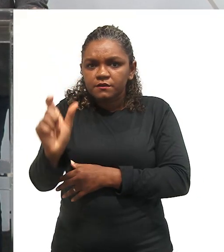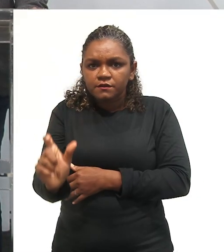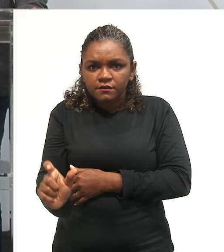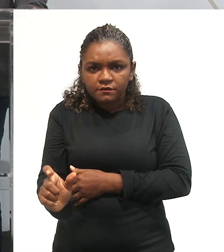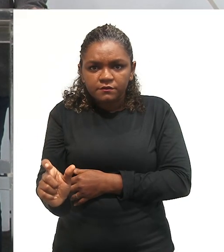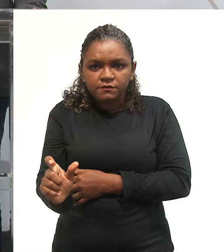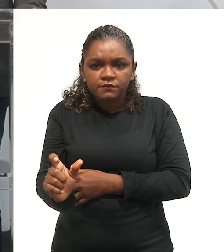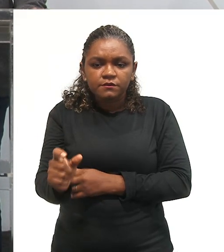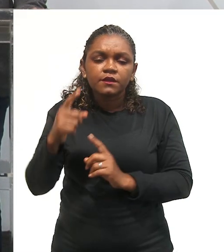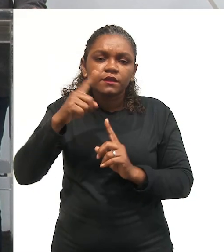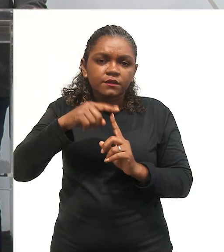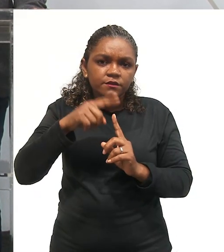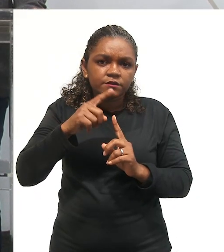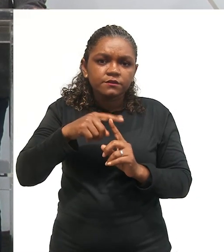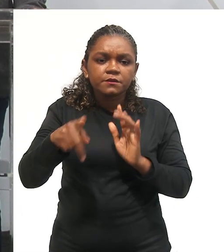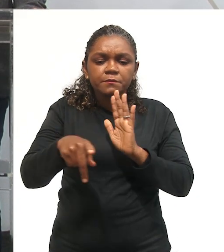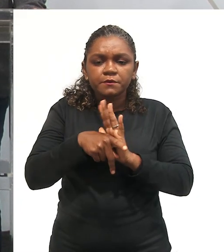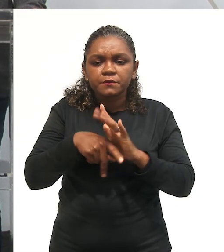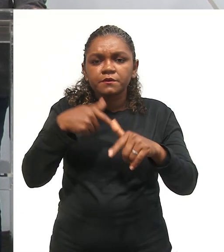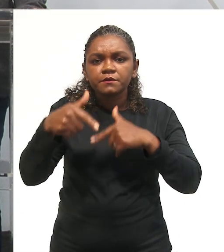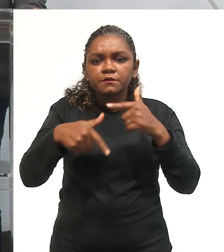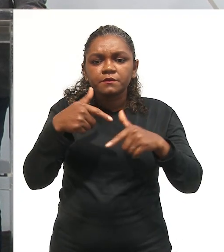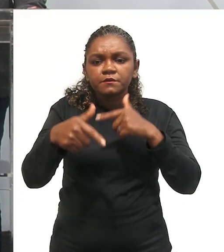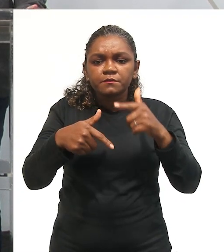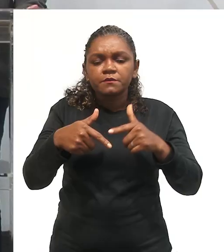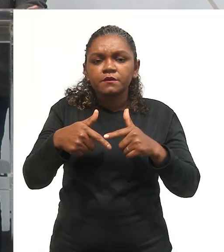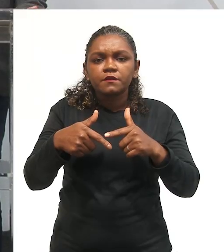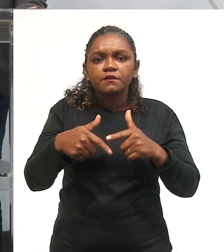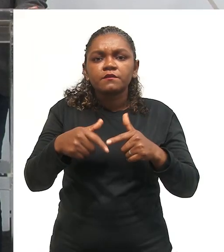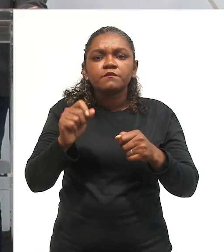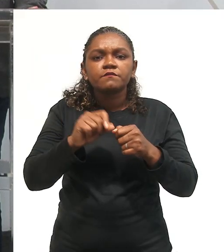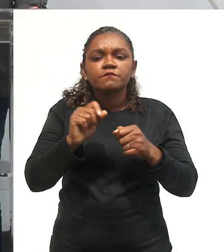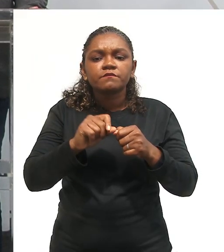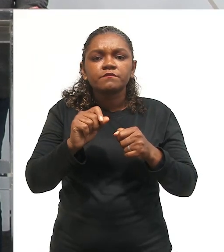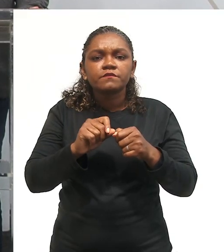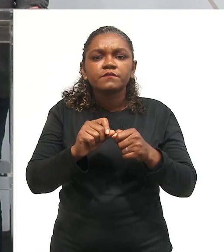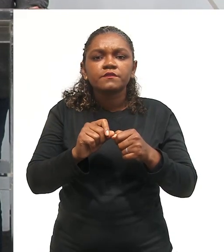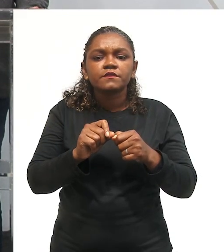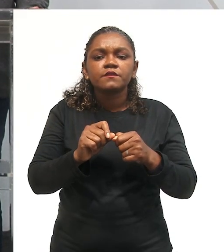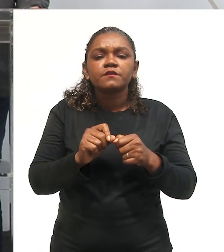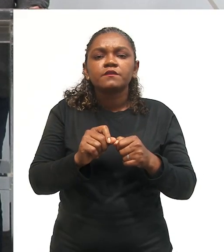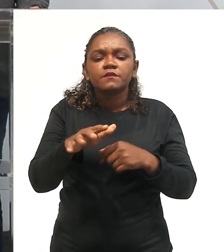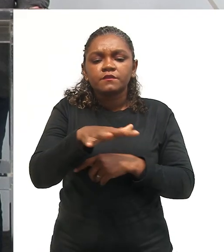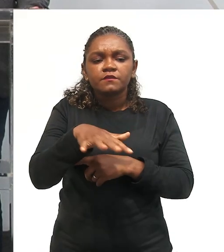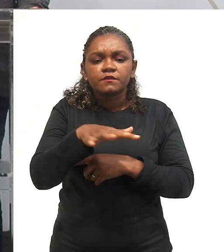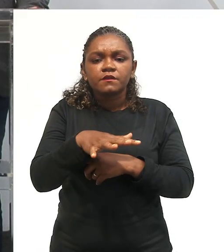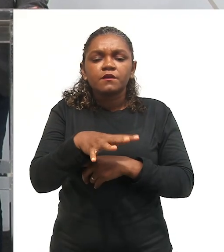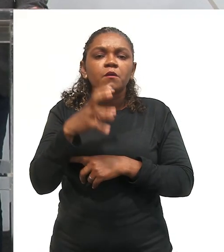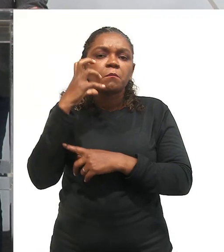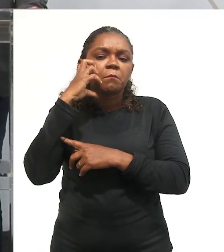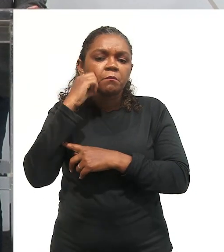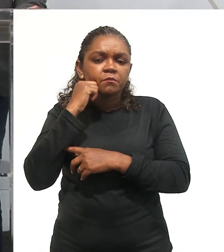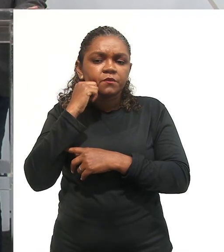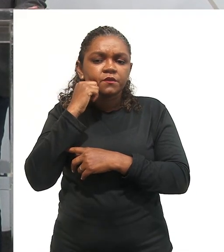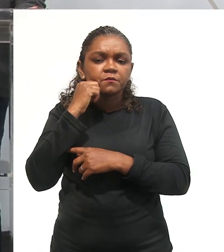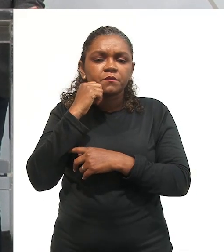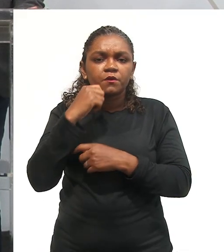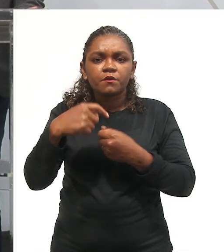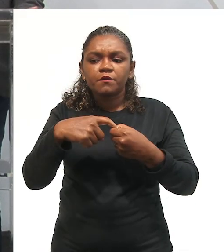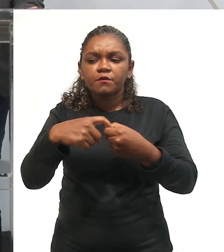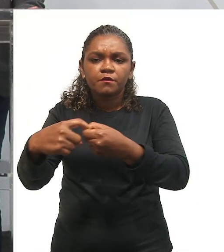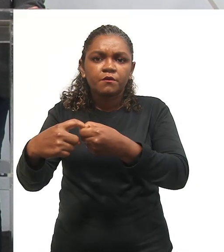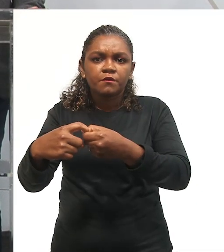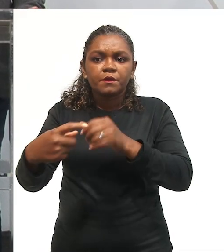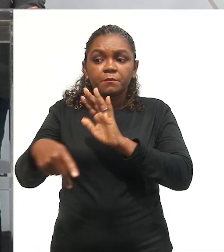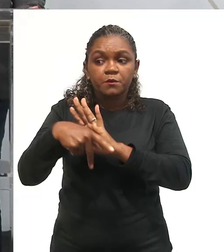um tipo de exercício de uma atividade empresarial onde o patrimônio do sócio não se confunde